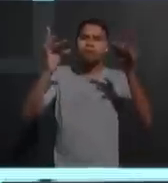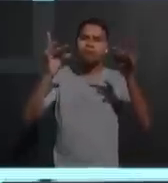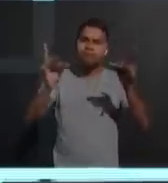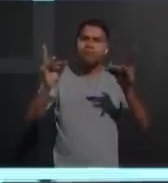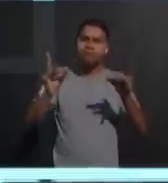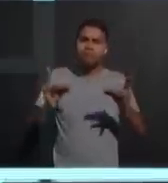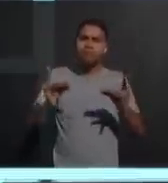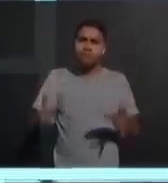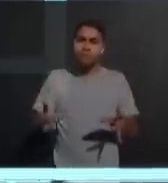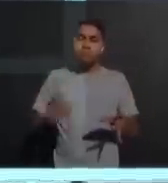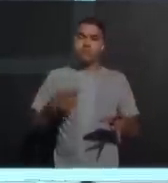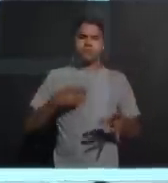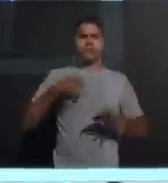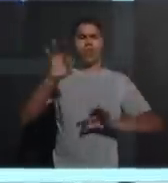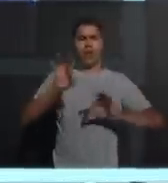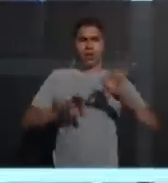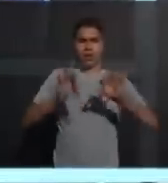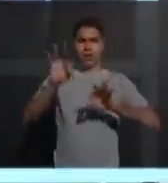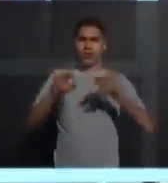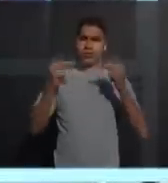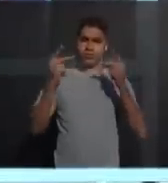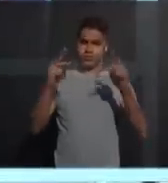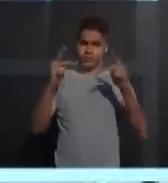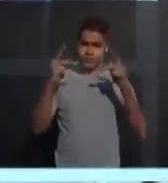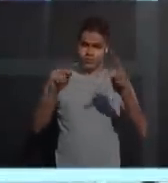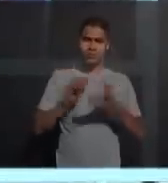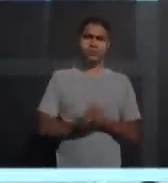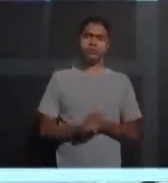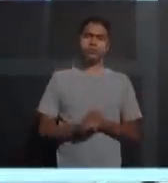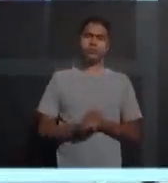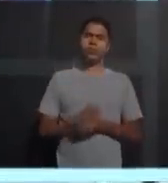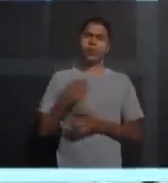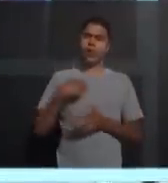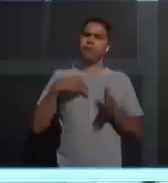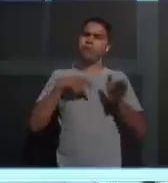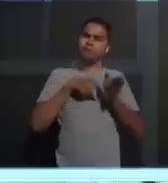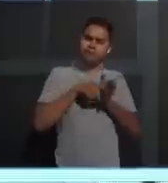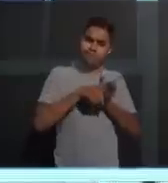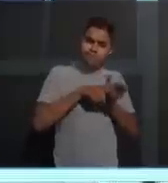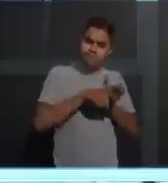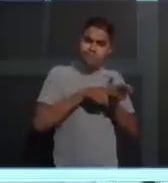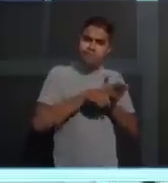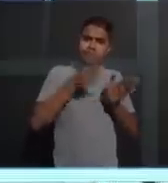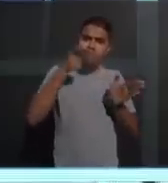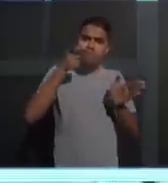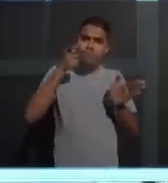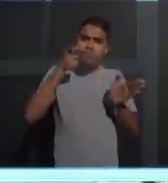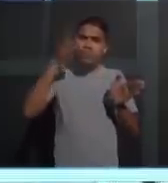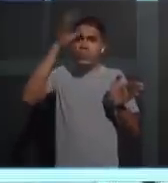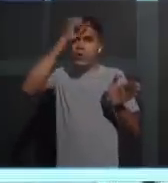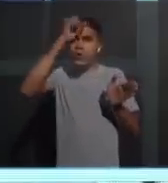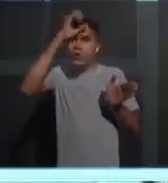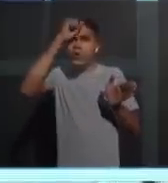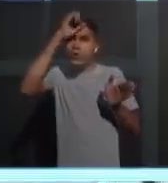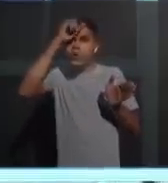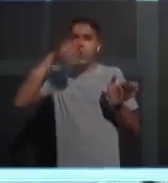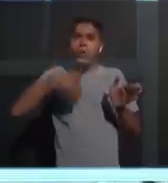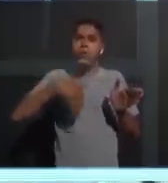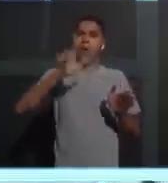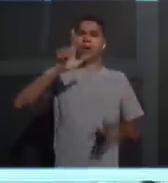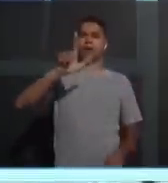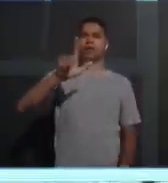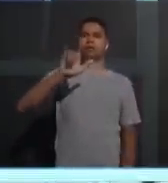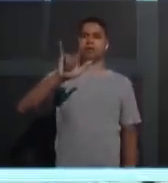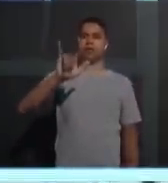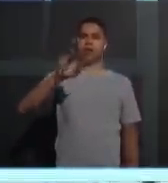e eu preparando essa administração eu fui pesquisar muito curiosa querendo aprender mais sobre os lírios